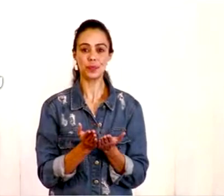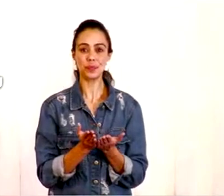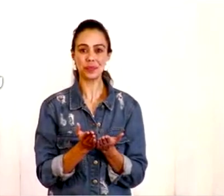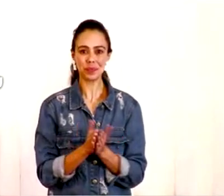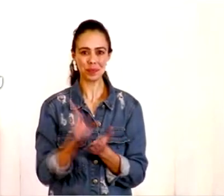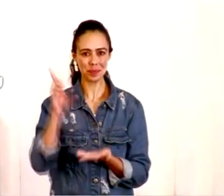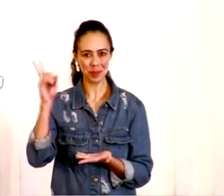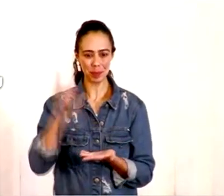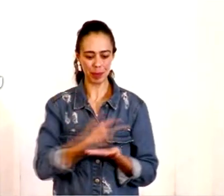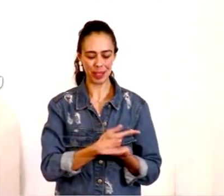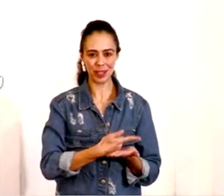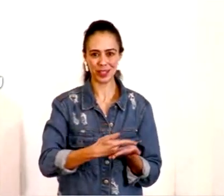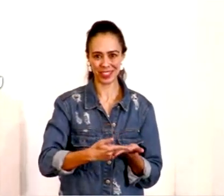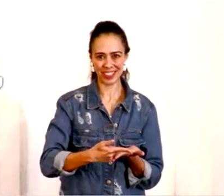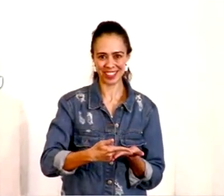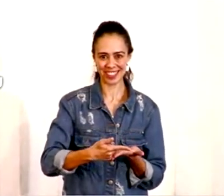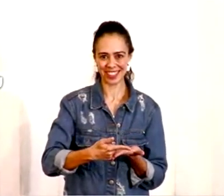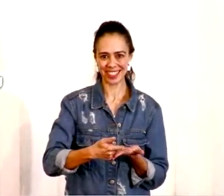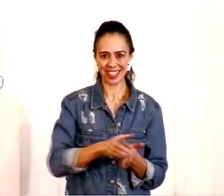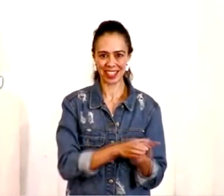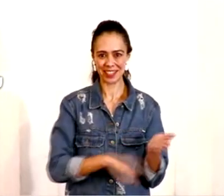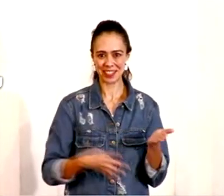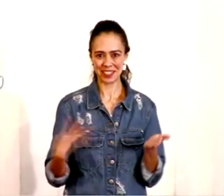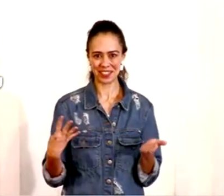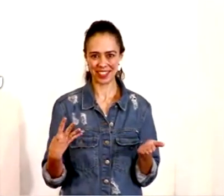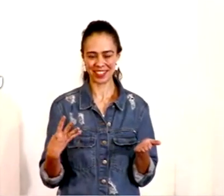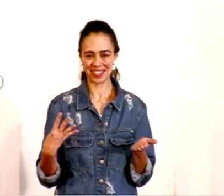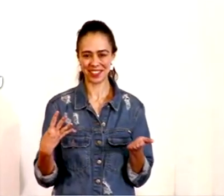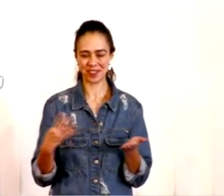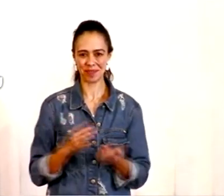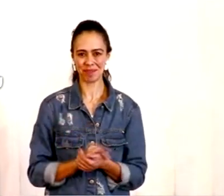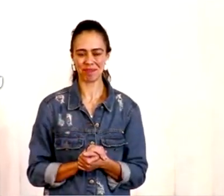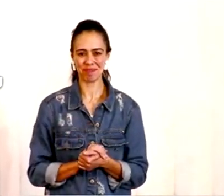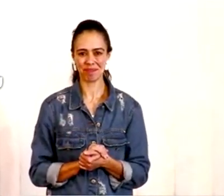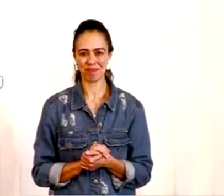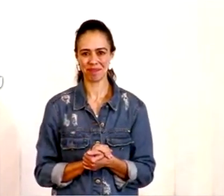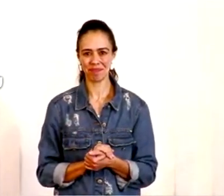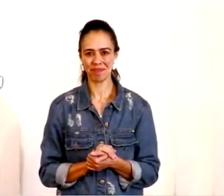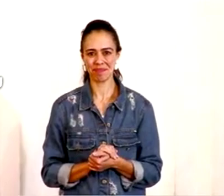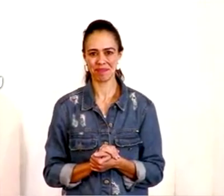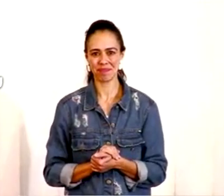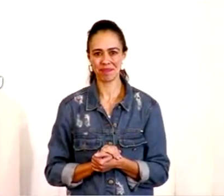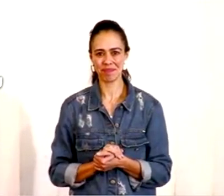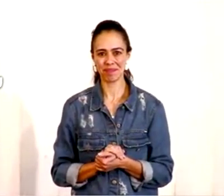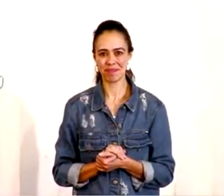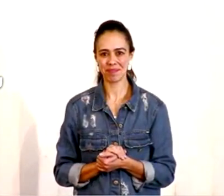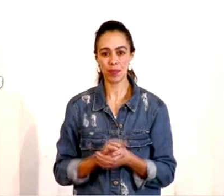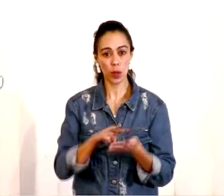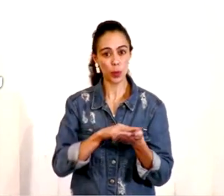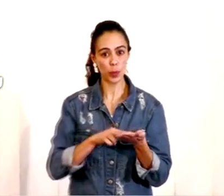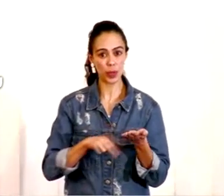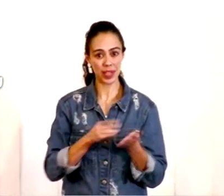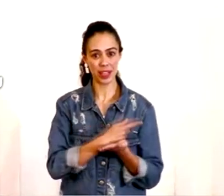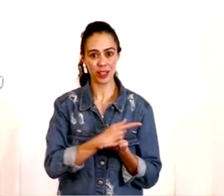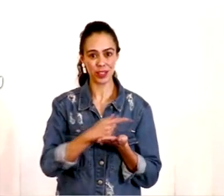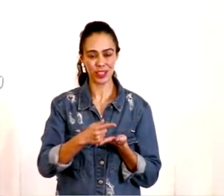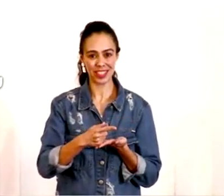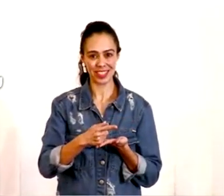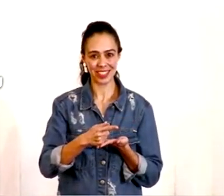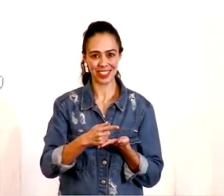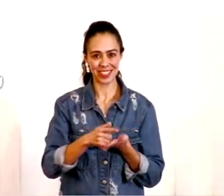a exposição do livro de Gênesis. Hoje nós vamos ler Gênesis capítulo